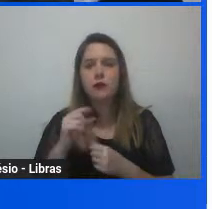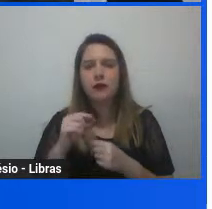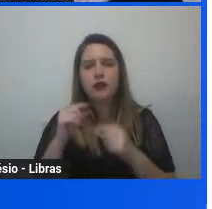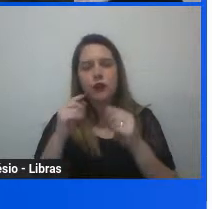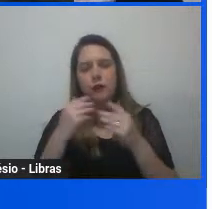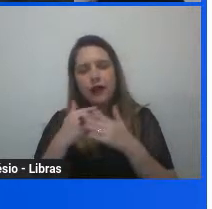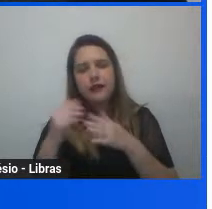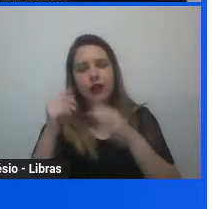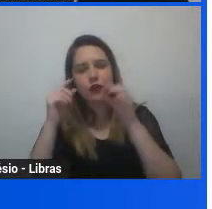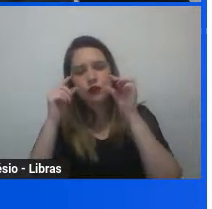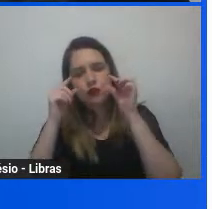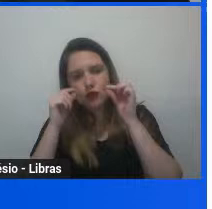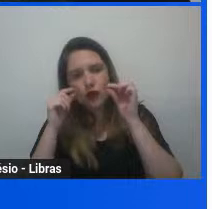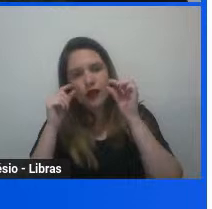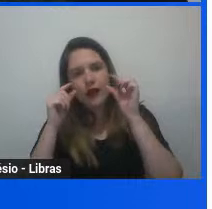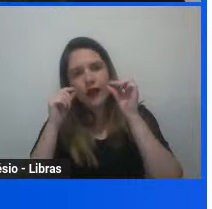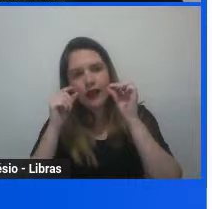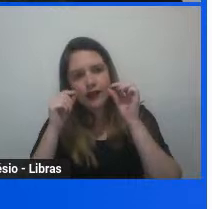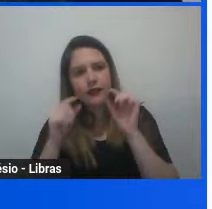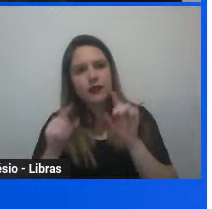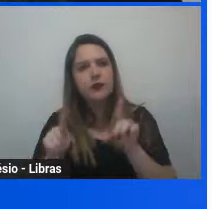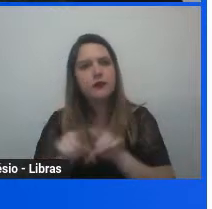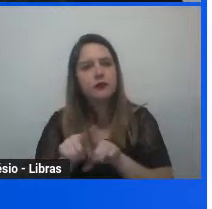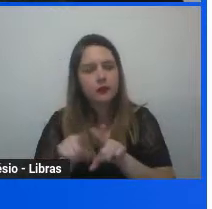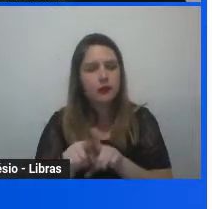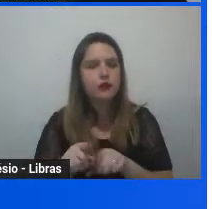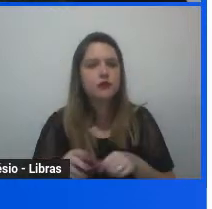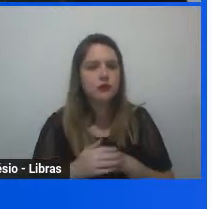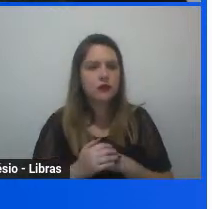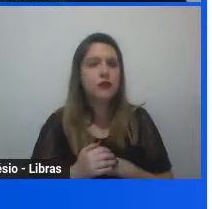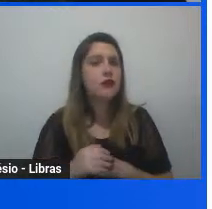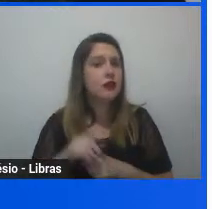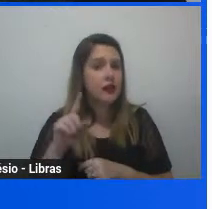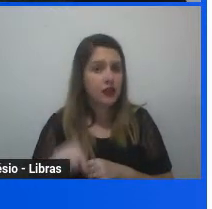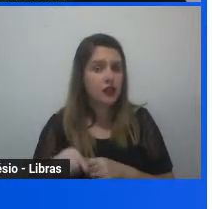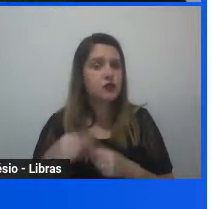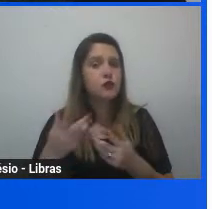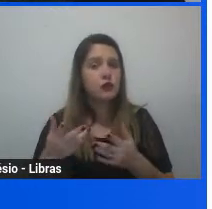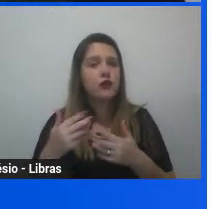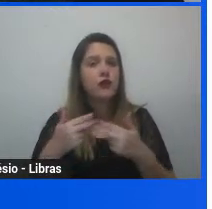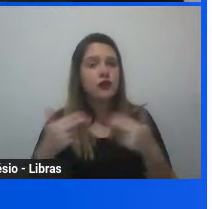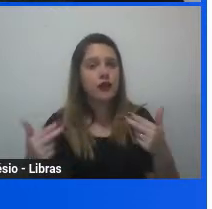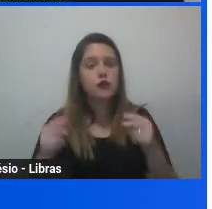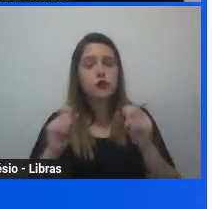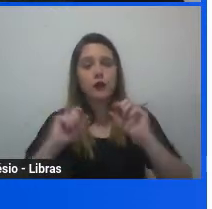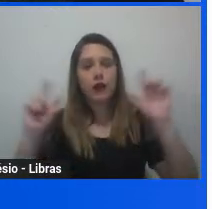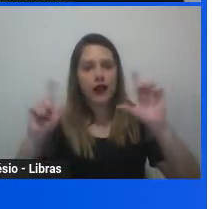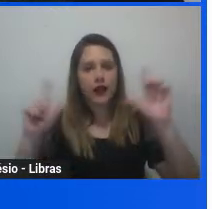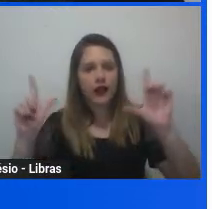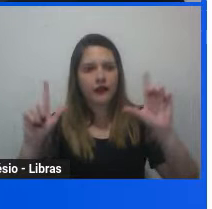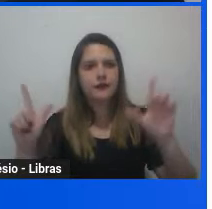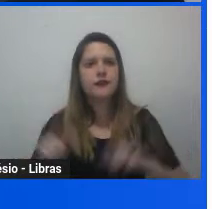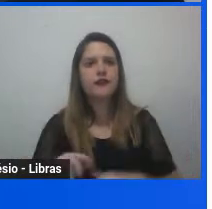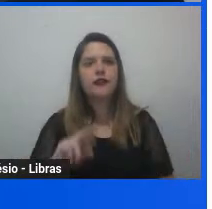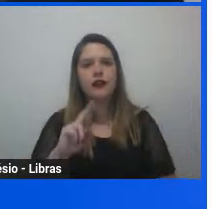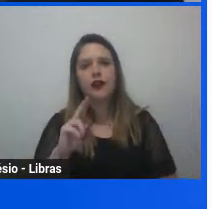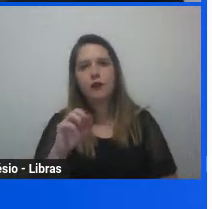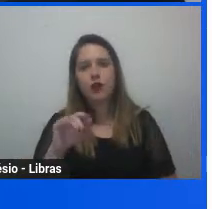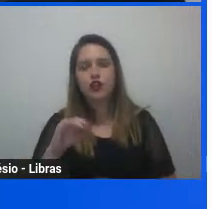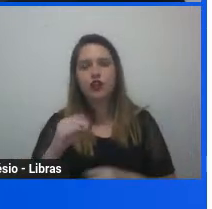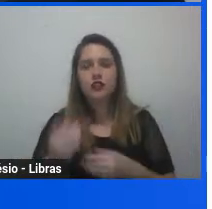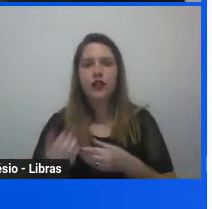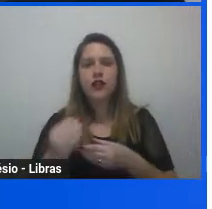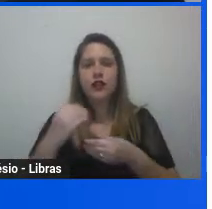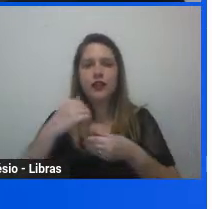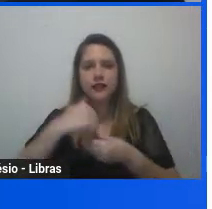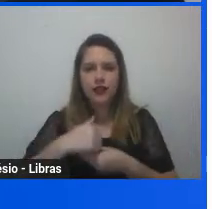sonolenta e pode desmaiar. Isso é uma indicação, isso é um alerta de uma hemorragia interna. E o que eu